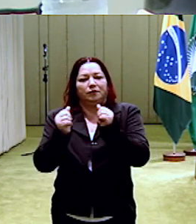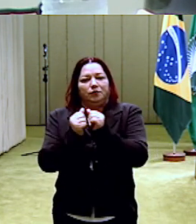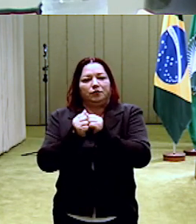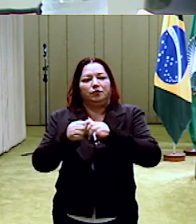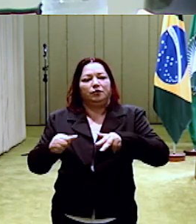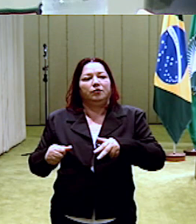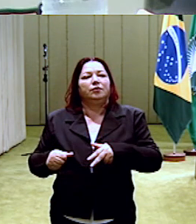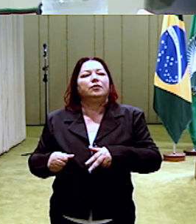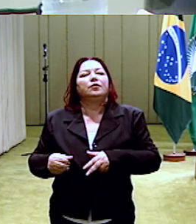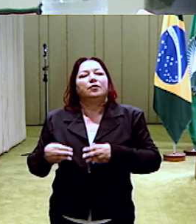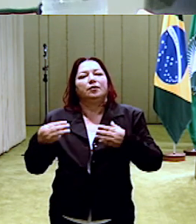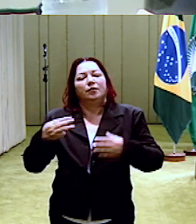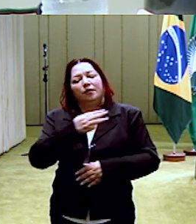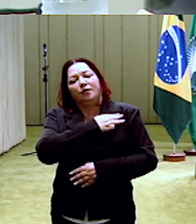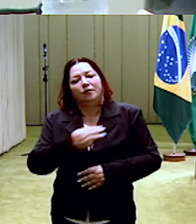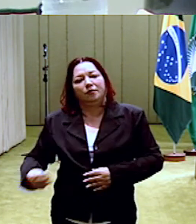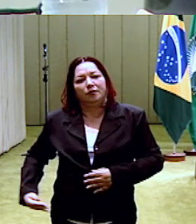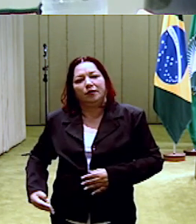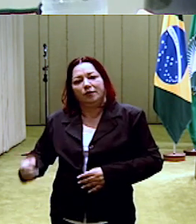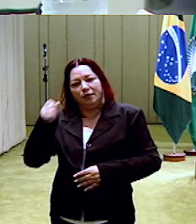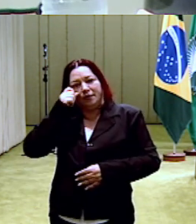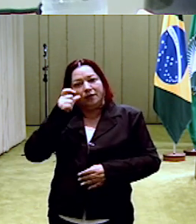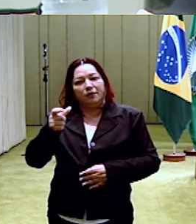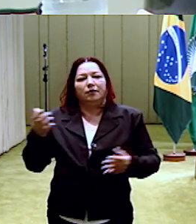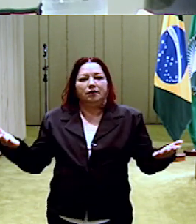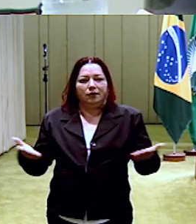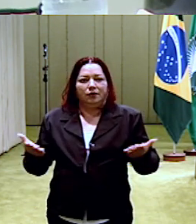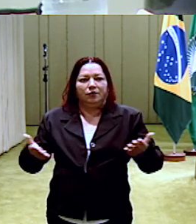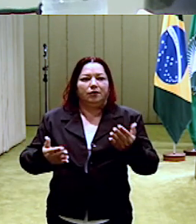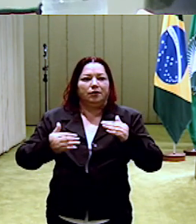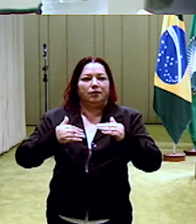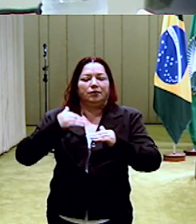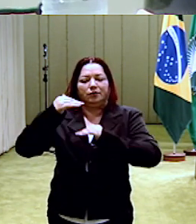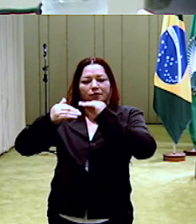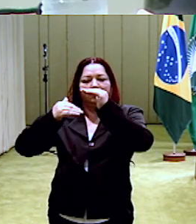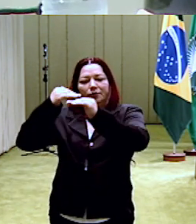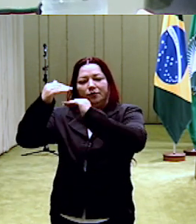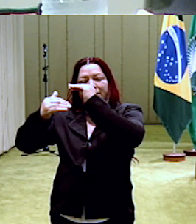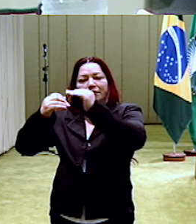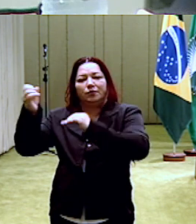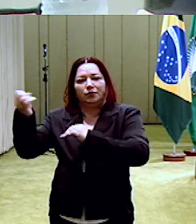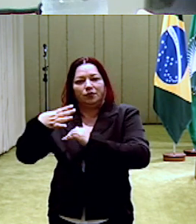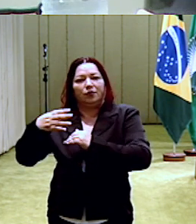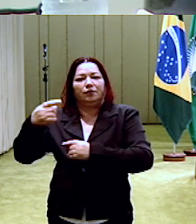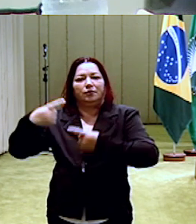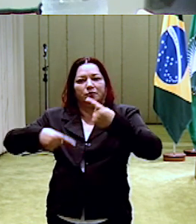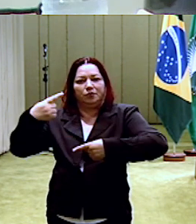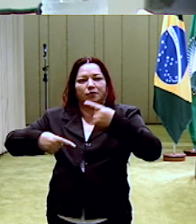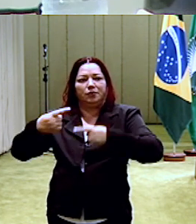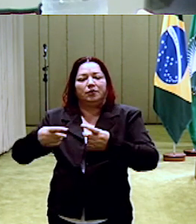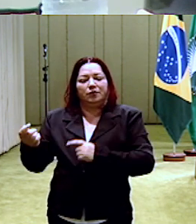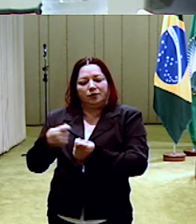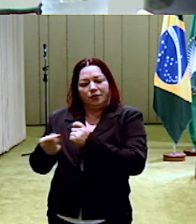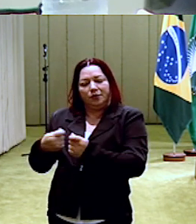visa garantir ao tema necessária atenção neste momento de reconstrução das políticas econômicas e políticas